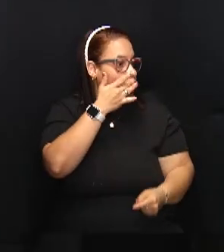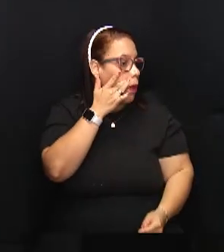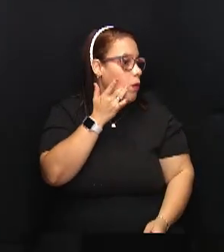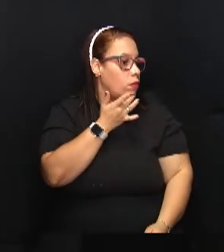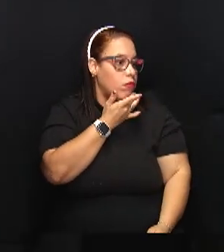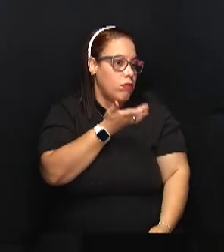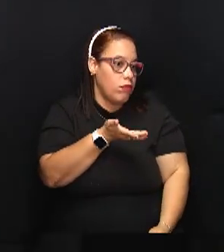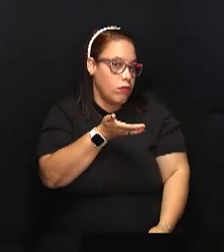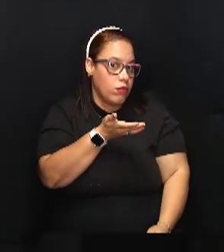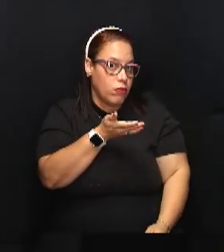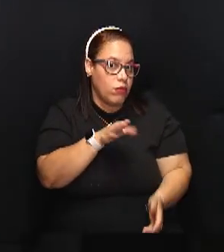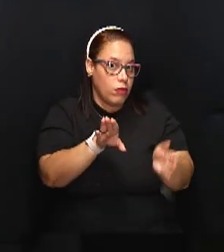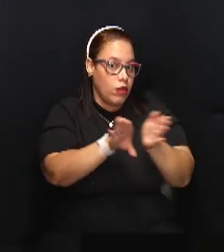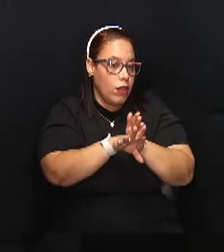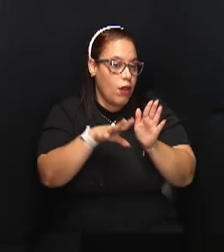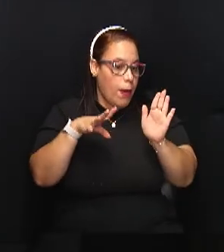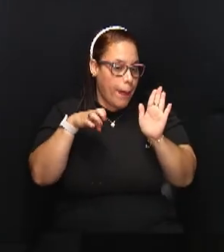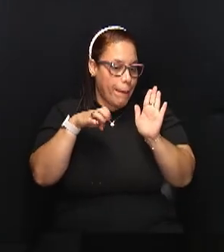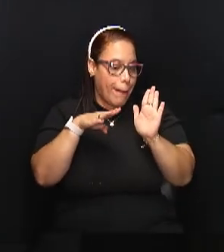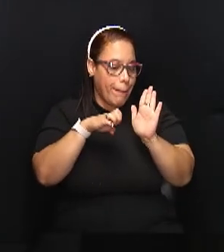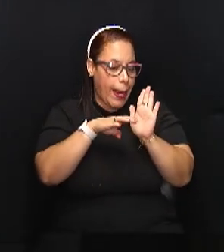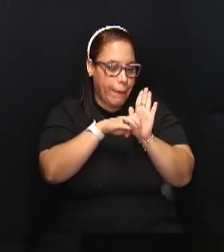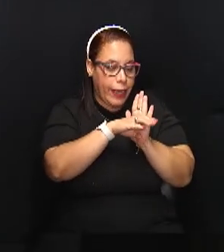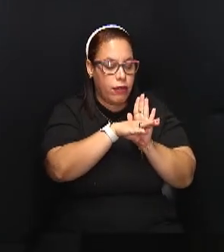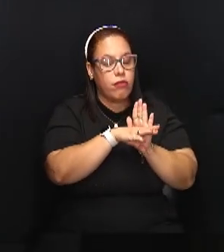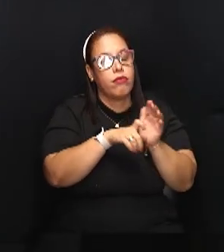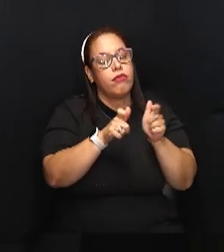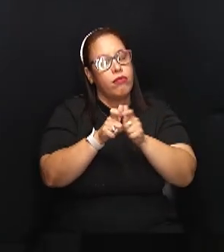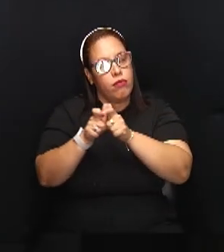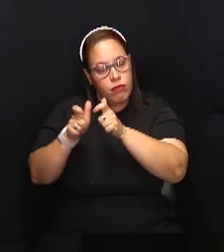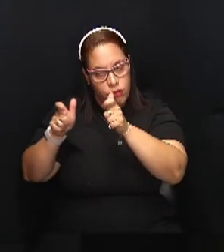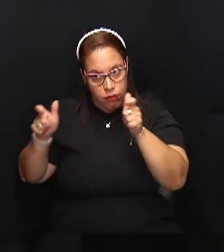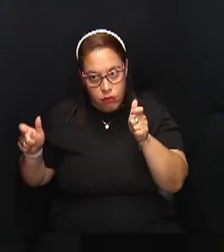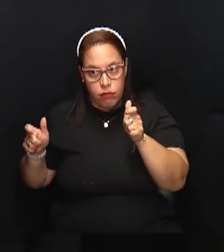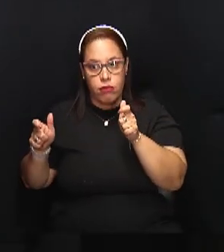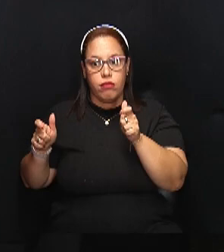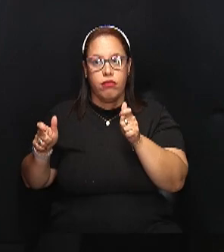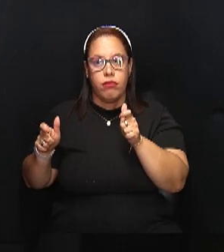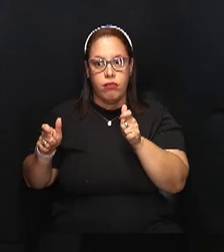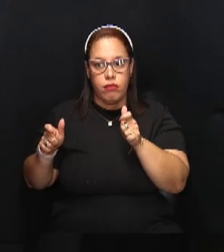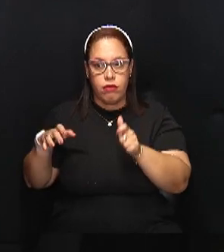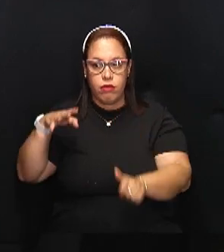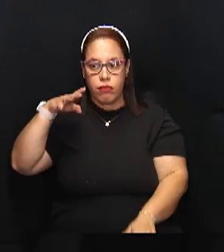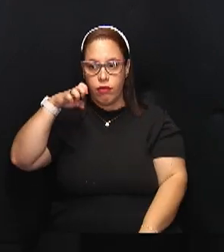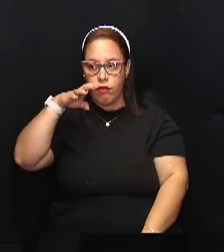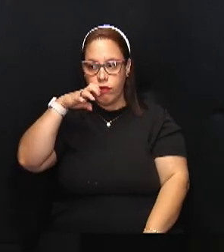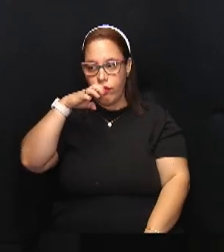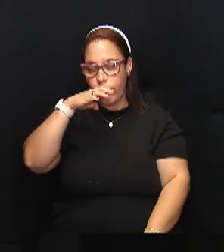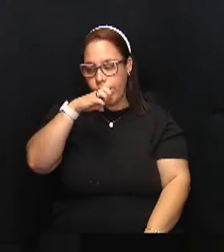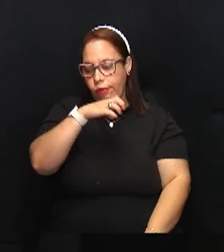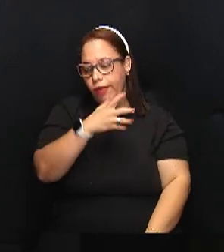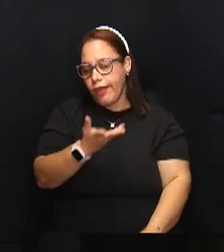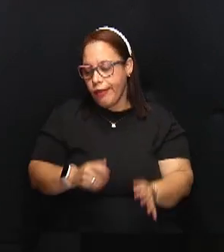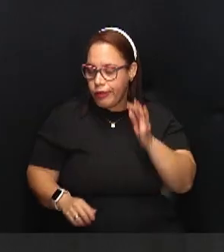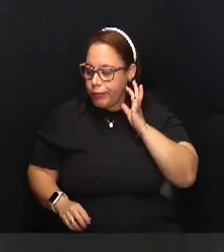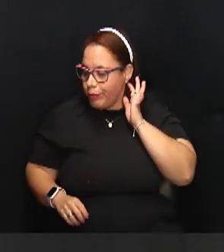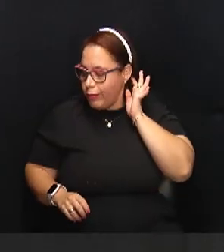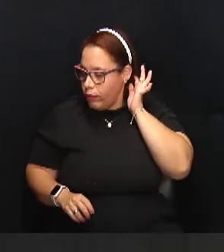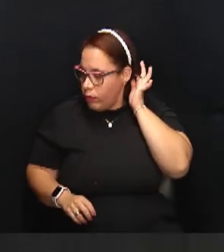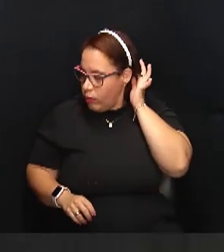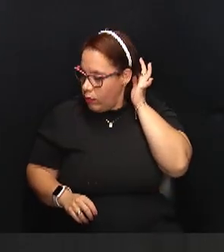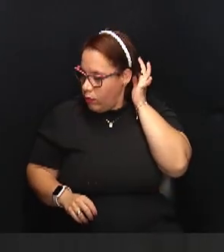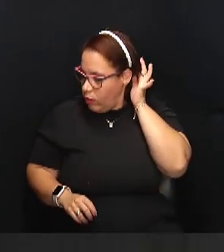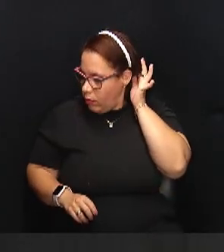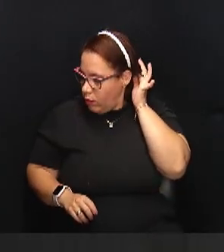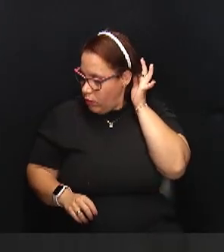um lugar de entrada de bactéria. É a porta de entrada, é a maior cavidade a céu aberto que nós temos. Então, a porta de entrada é a maior